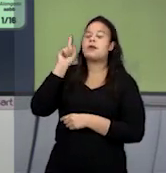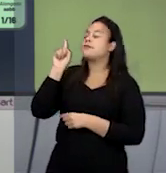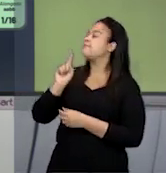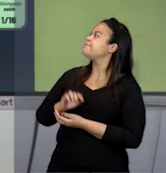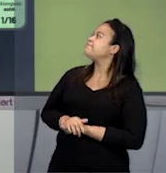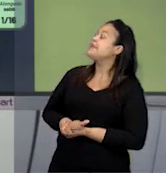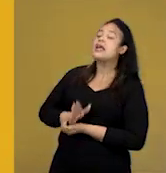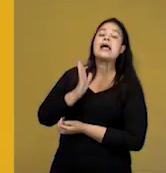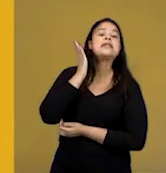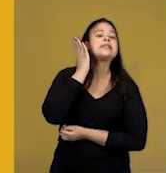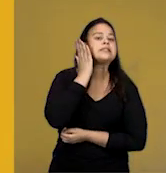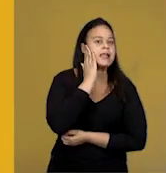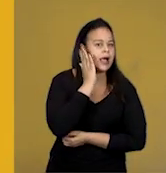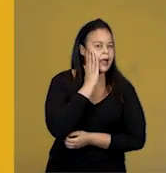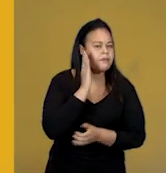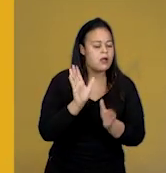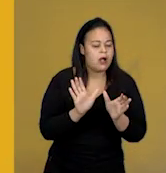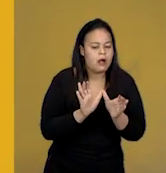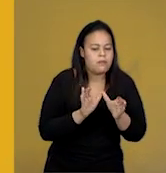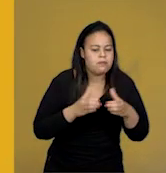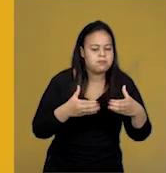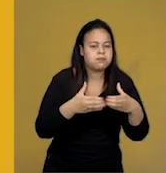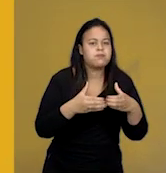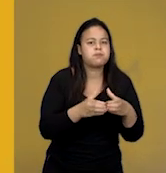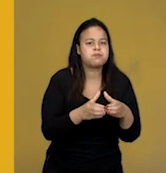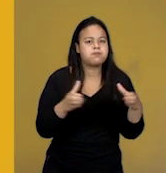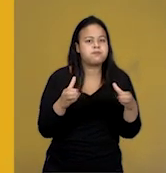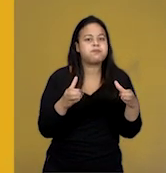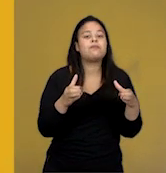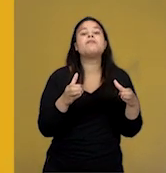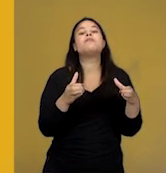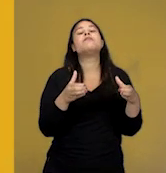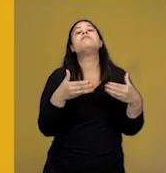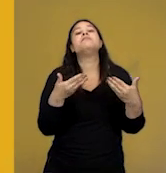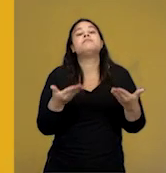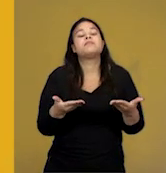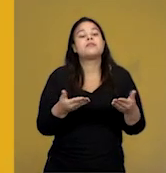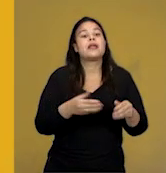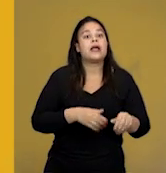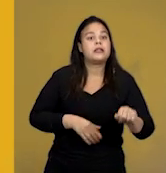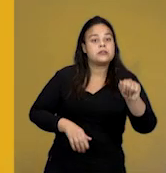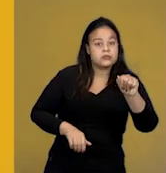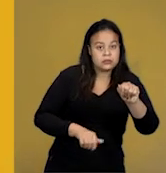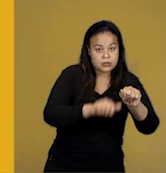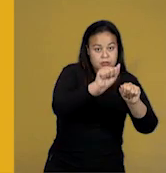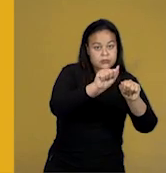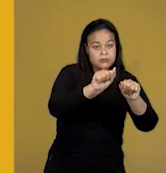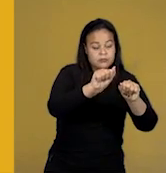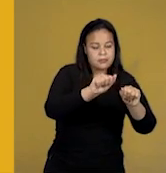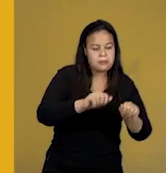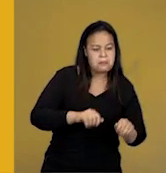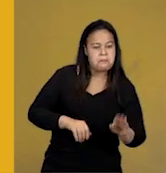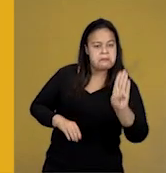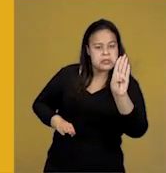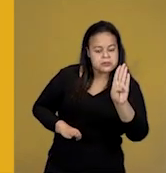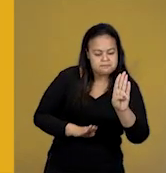Nós sabemos que a forma esférica, ela é dada por azão, azão, bezão,